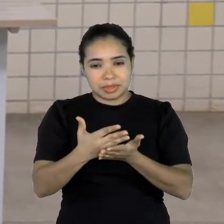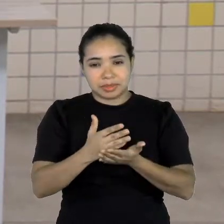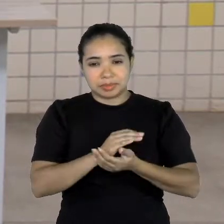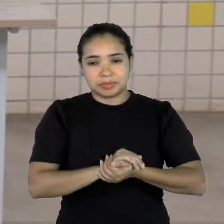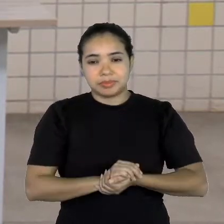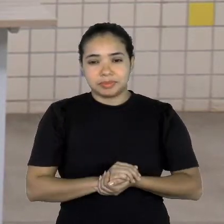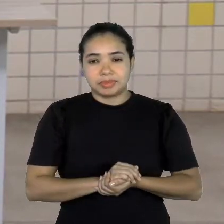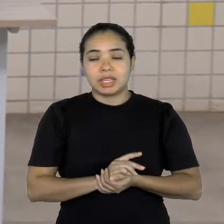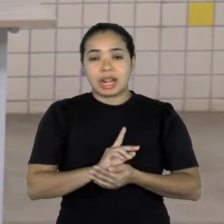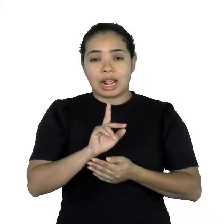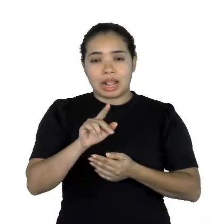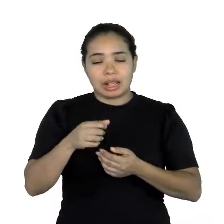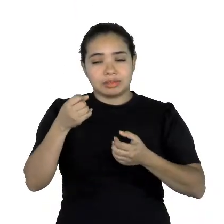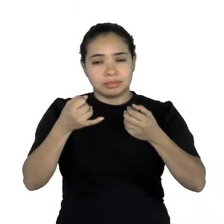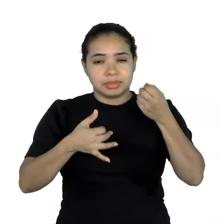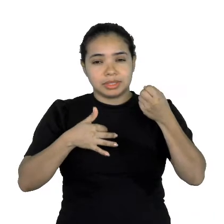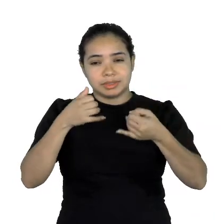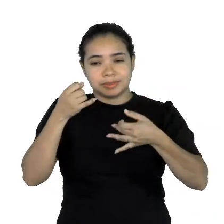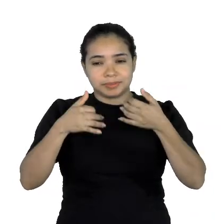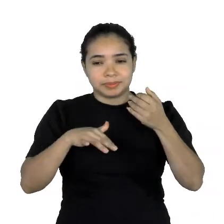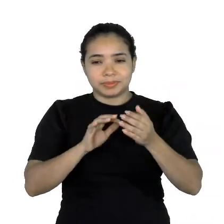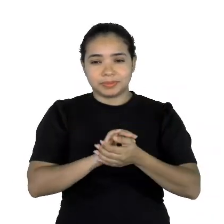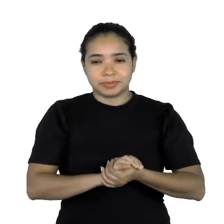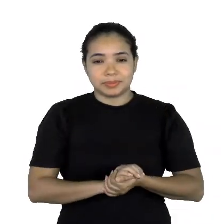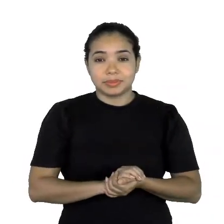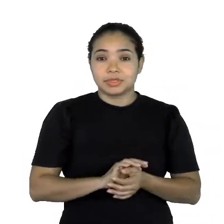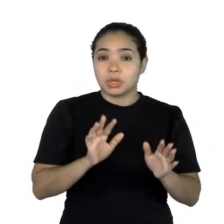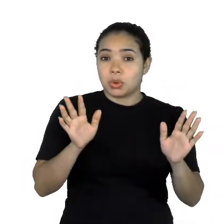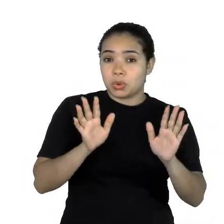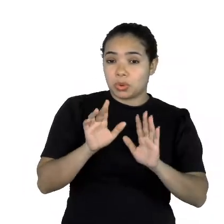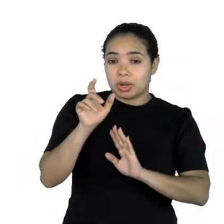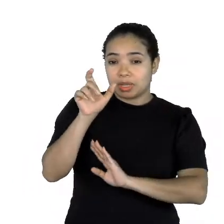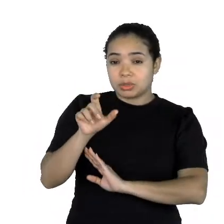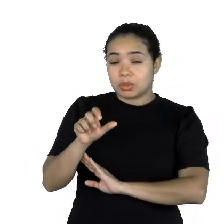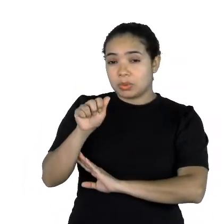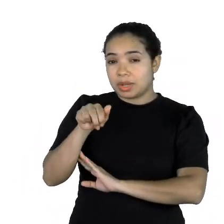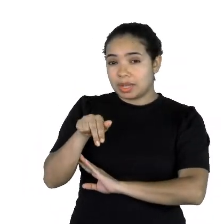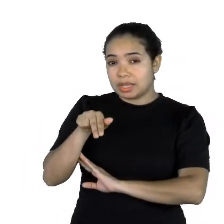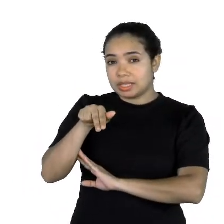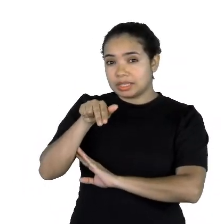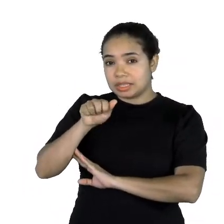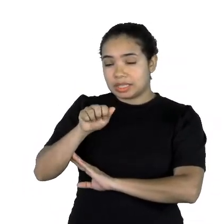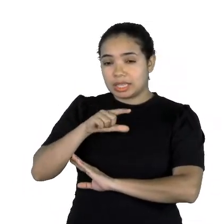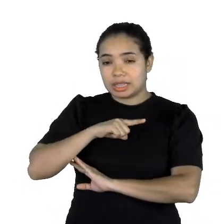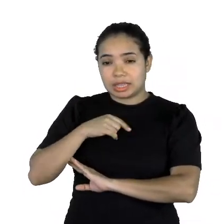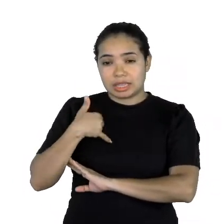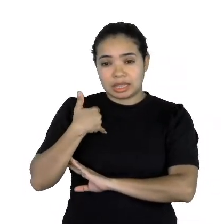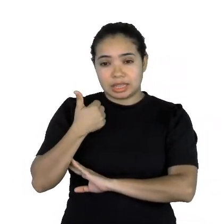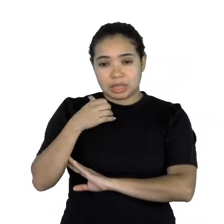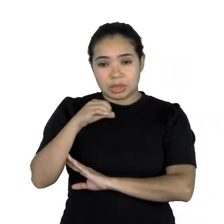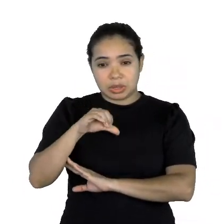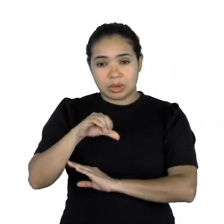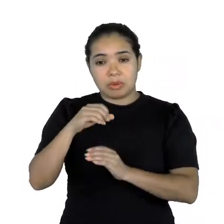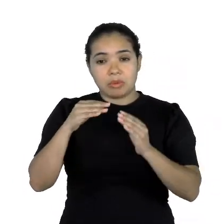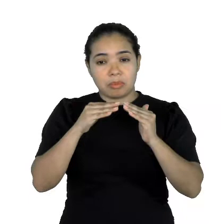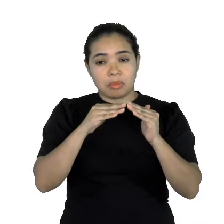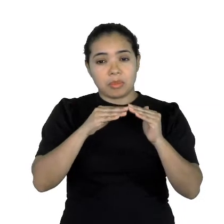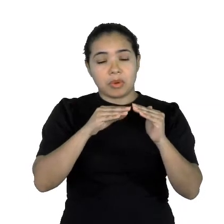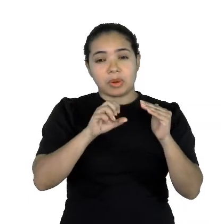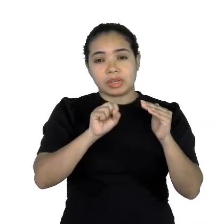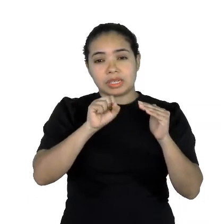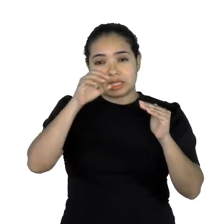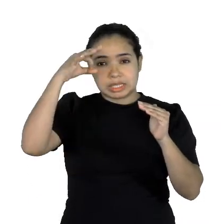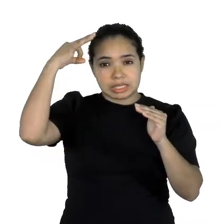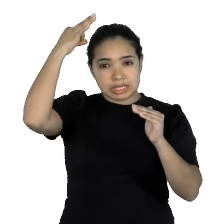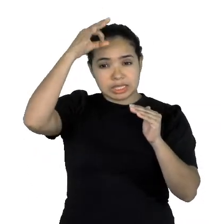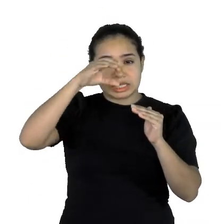é um relato, olha só. Olá, eu sou Ana, tenho 9 anos, eu moro em Santa Cecília. Na minha cidade tem